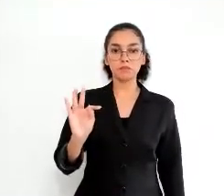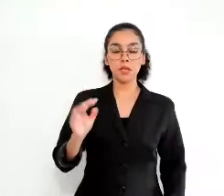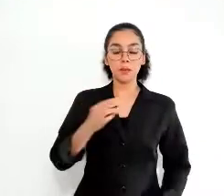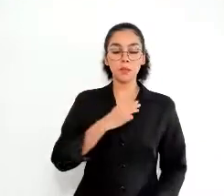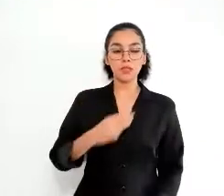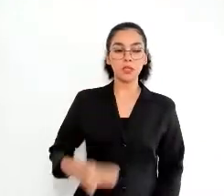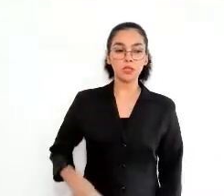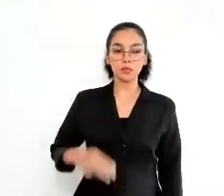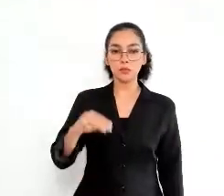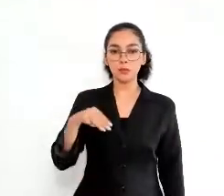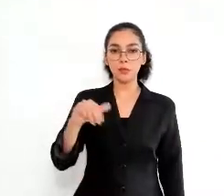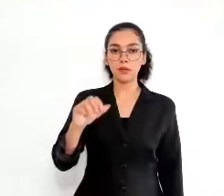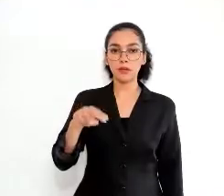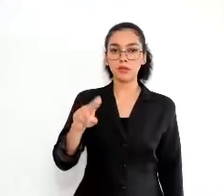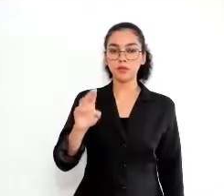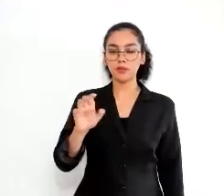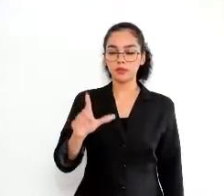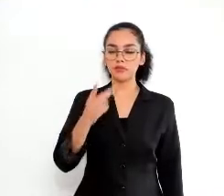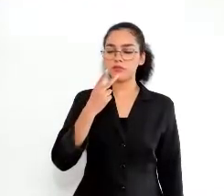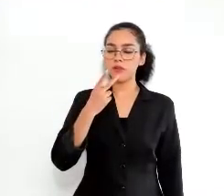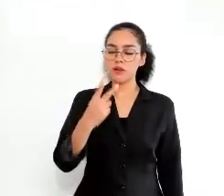todos os homenageados.